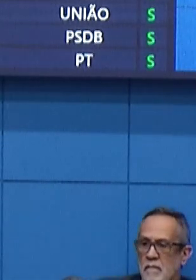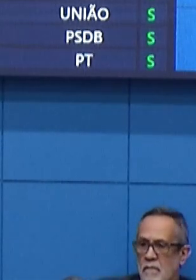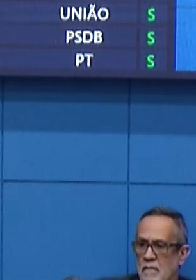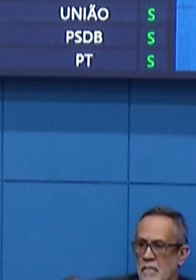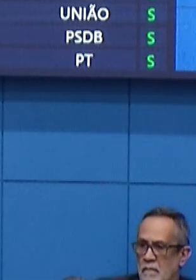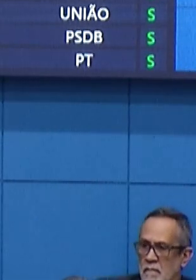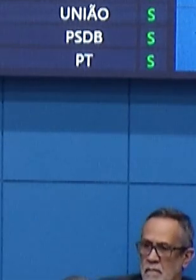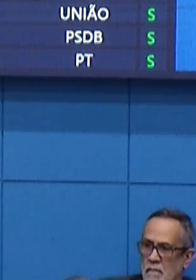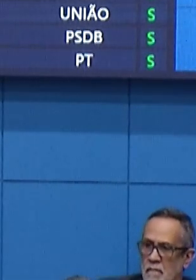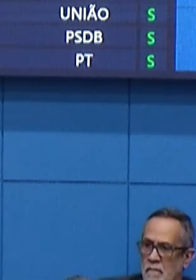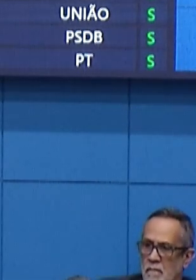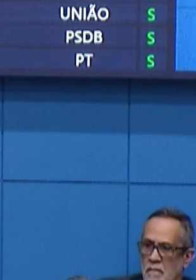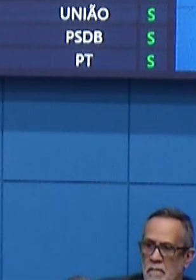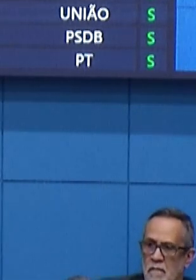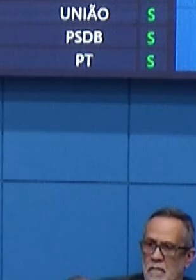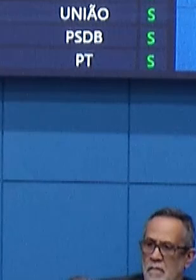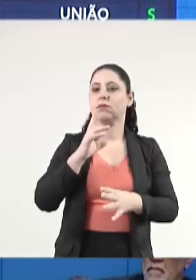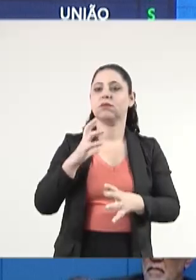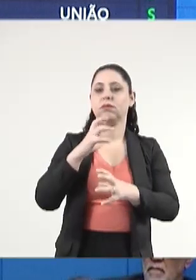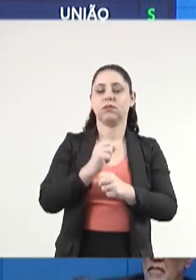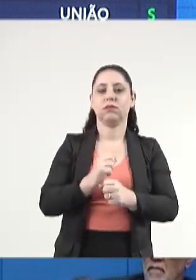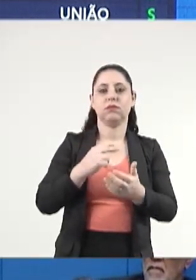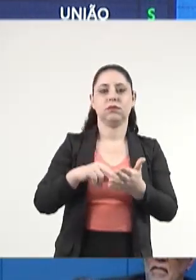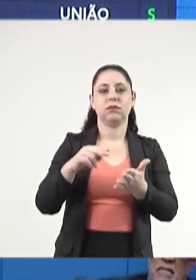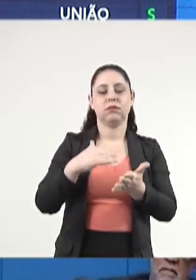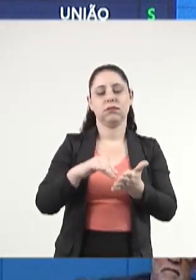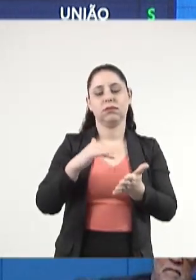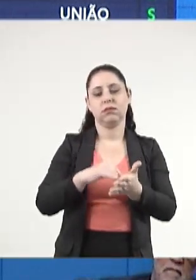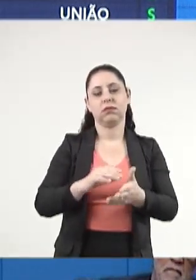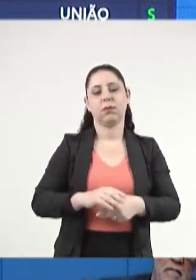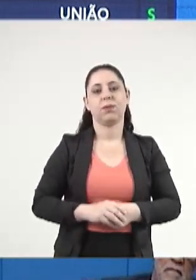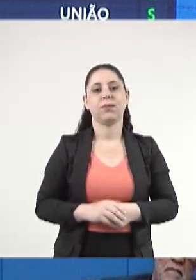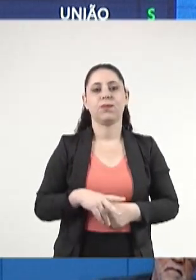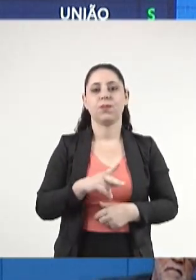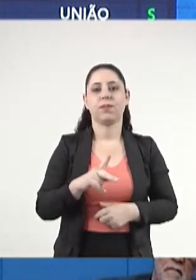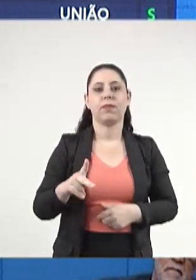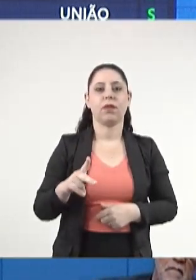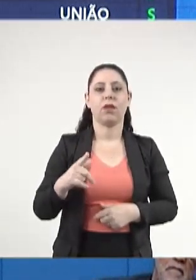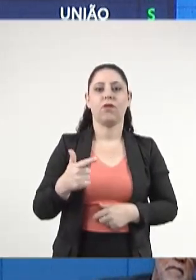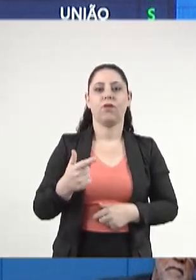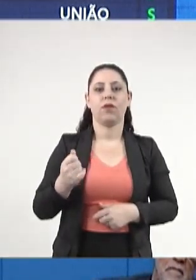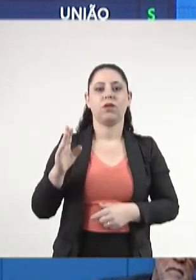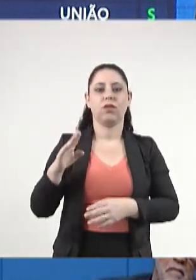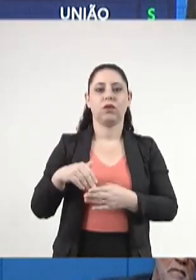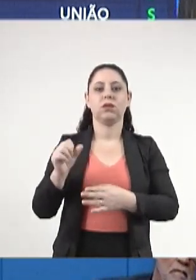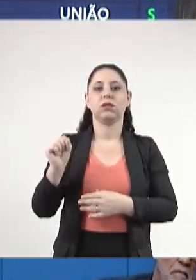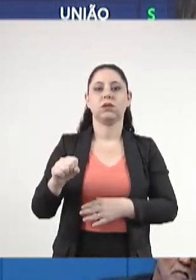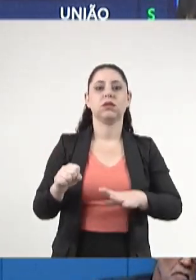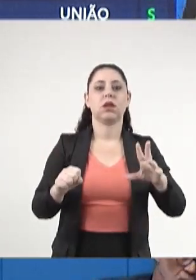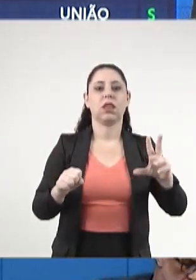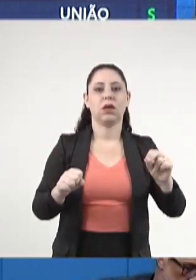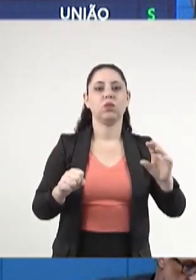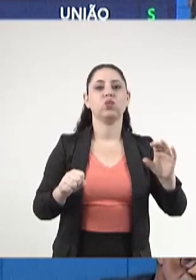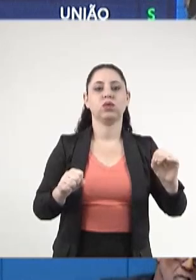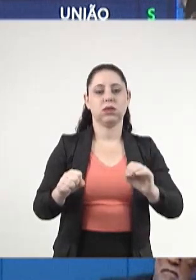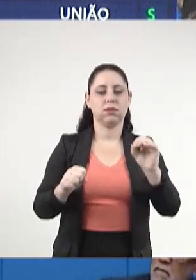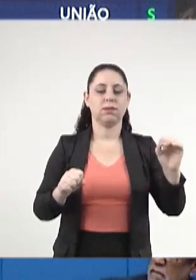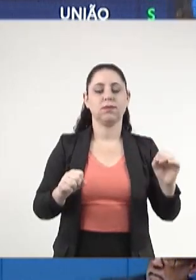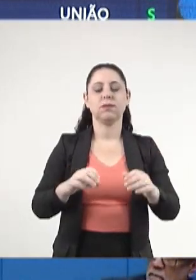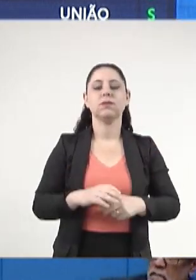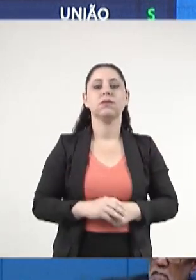devastado. Encerrada a votação, solicito o resultado da mesma ao senhor segundo secretário. Senhor presidente, são 20 votos favoráveis, nenhum voto